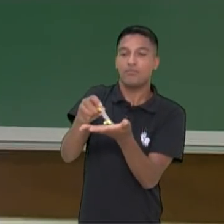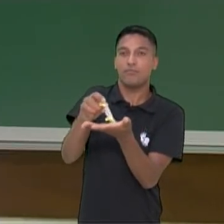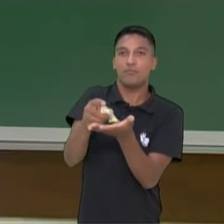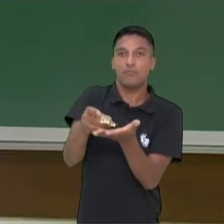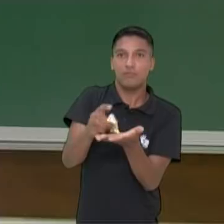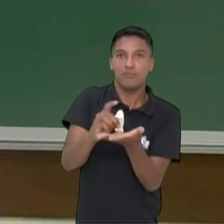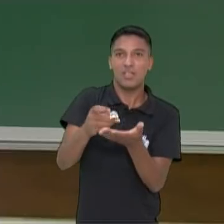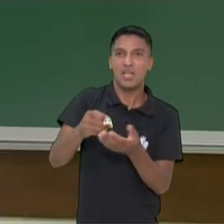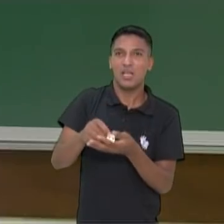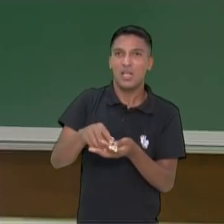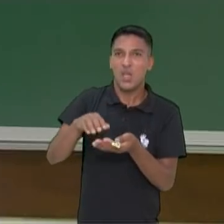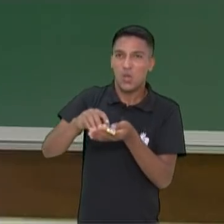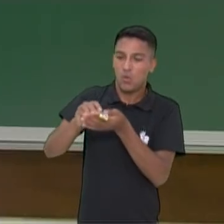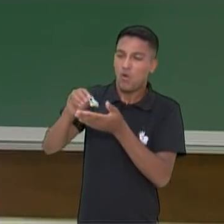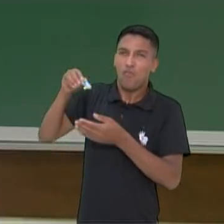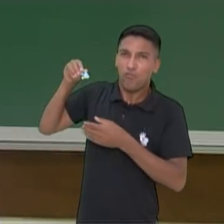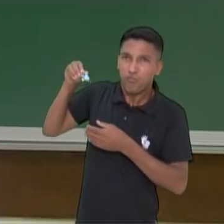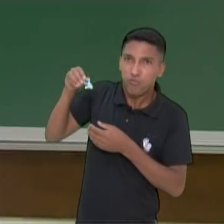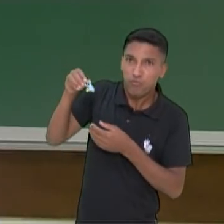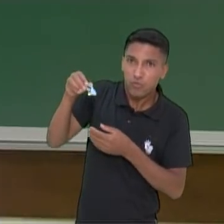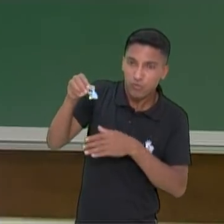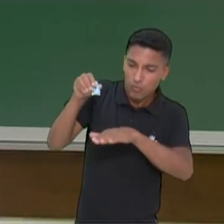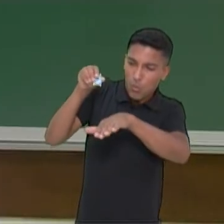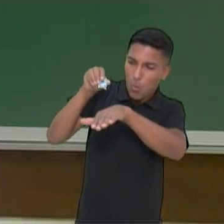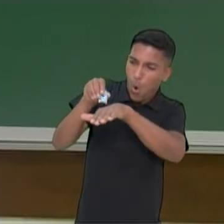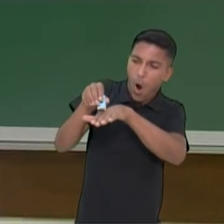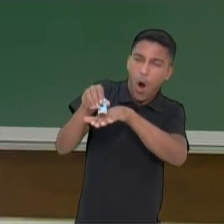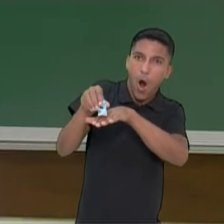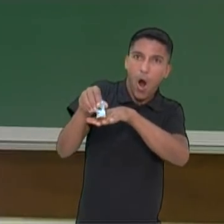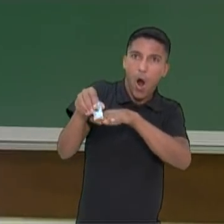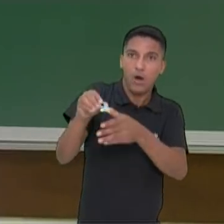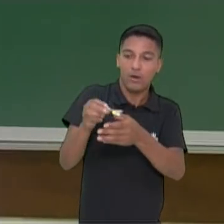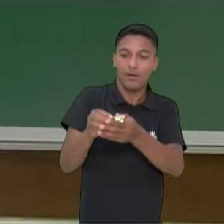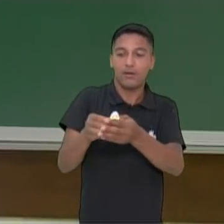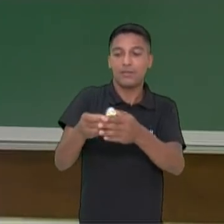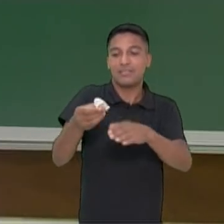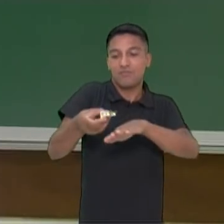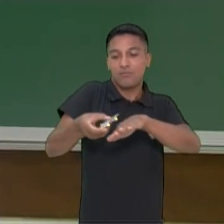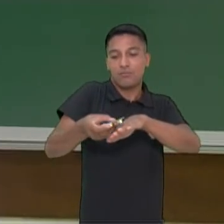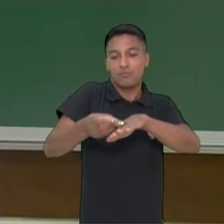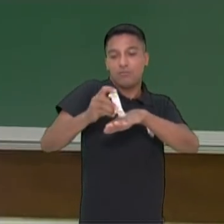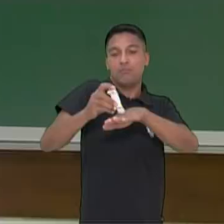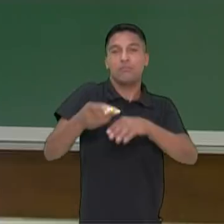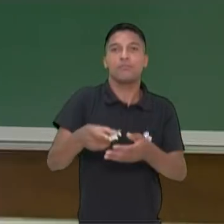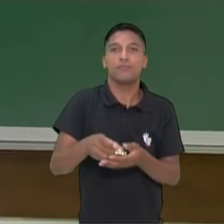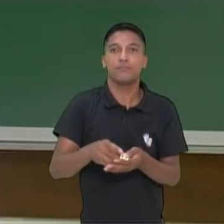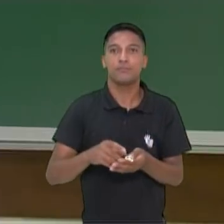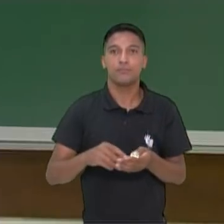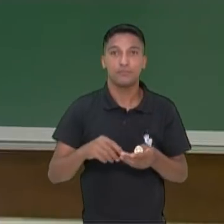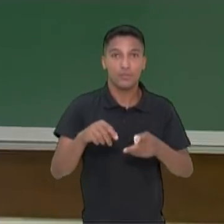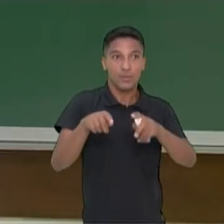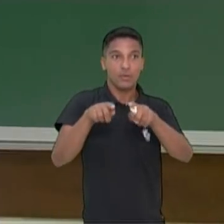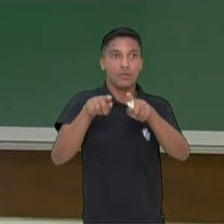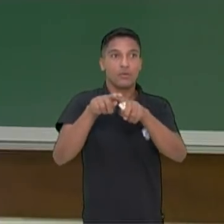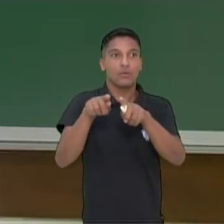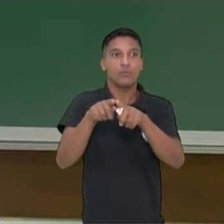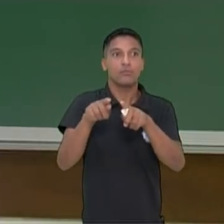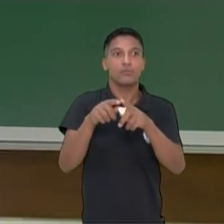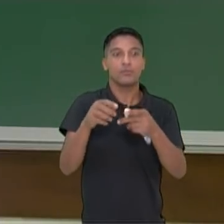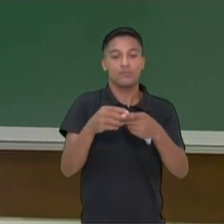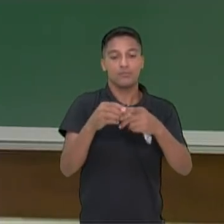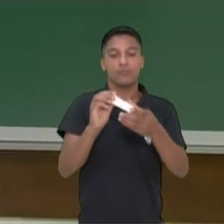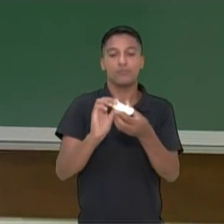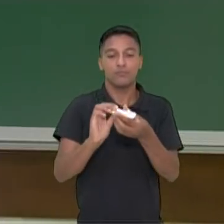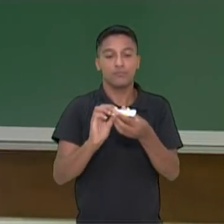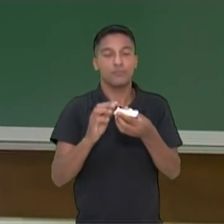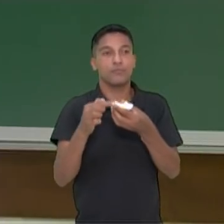do skate e essa parte arrasta no chão para frear o skate, ok? Os eixos são os trucks,